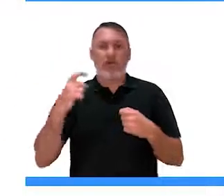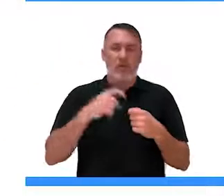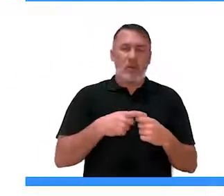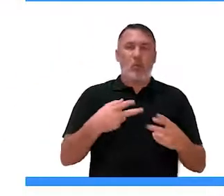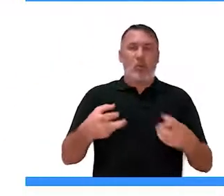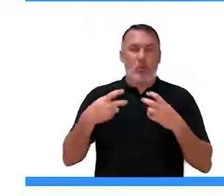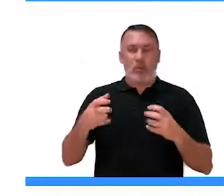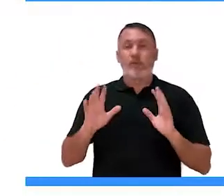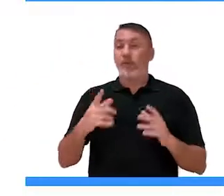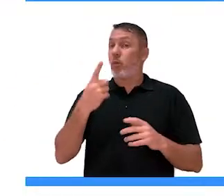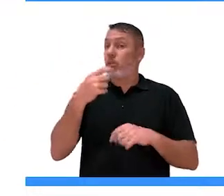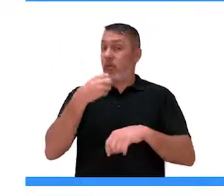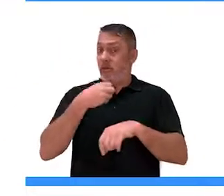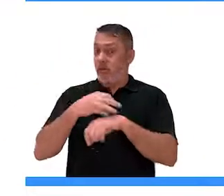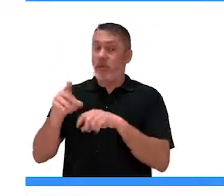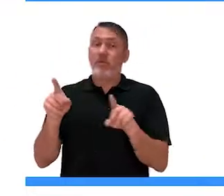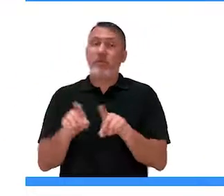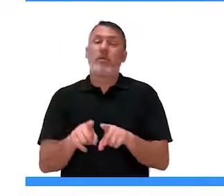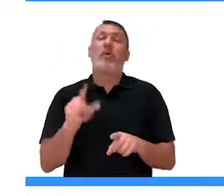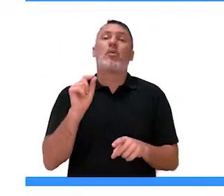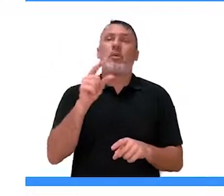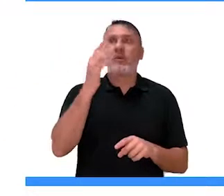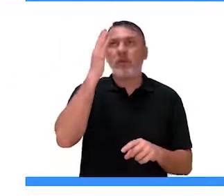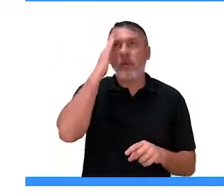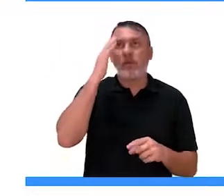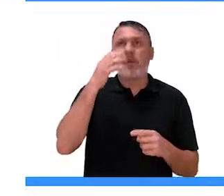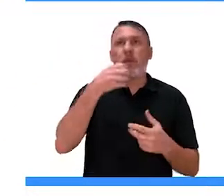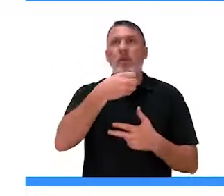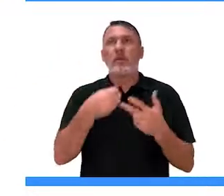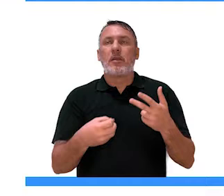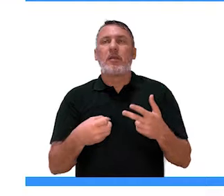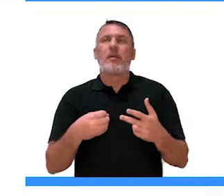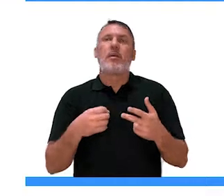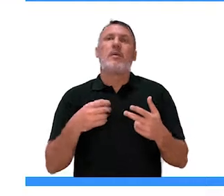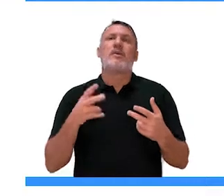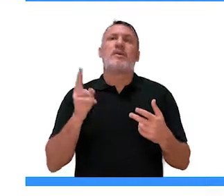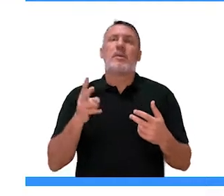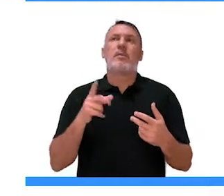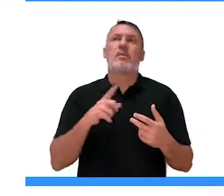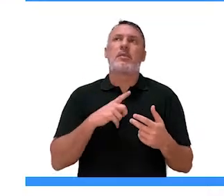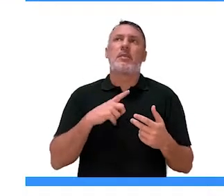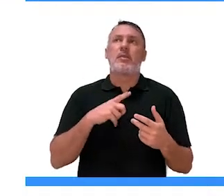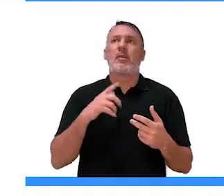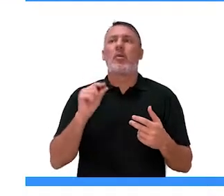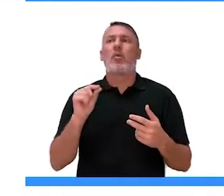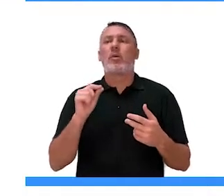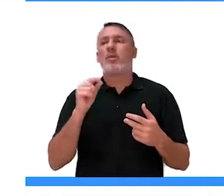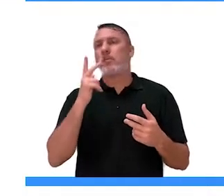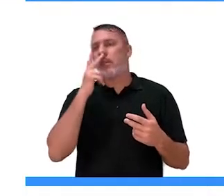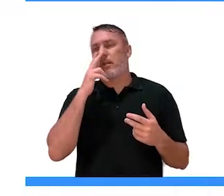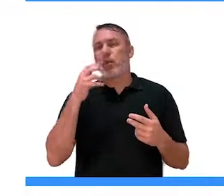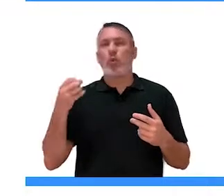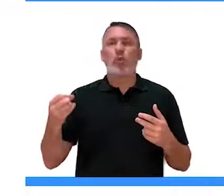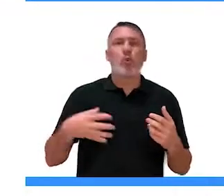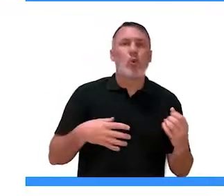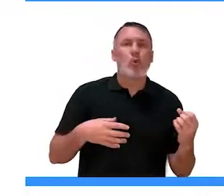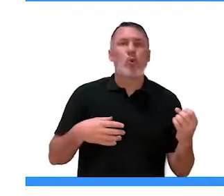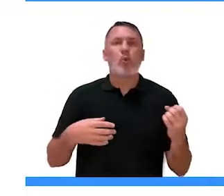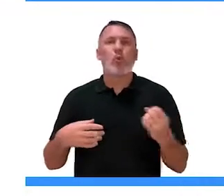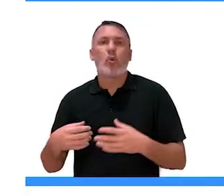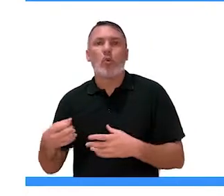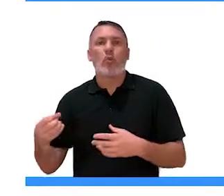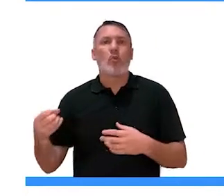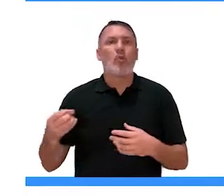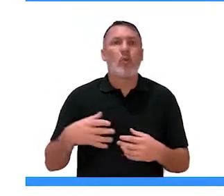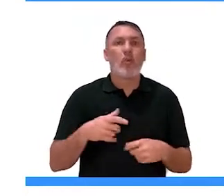exploração. Reparem, uma dica também é que as questões do Enem trazem muitas atualidades, muitas revistas assim como uma